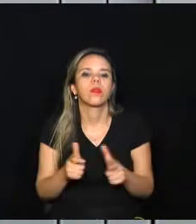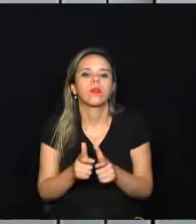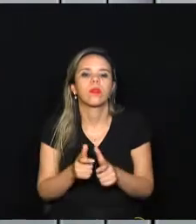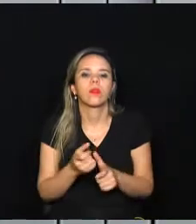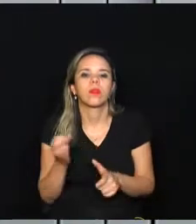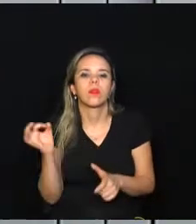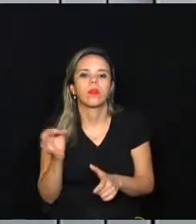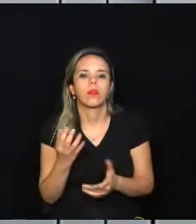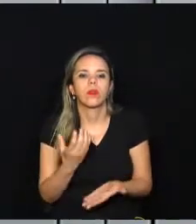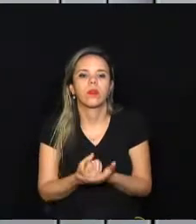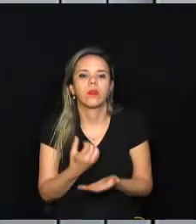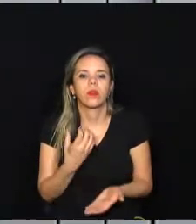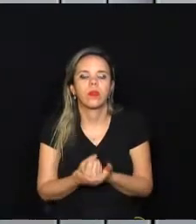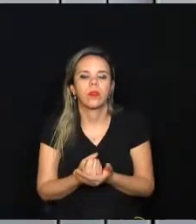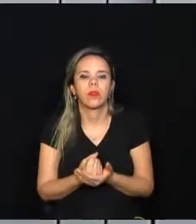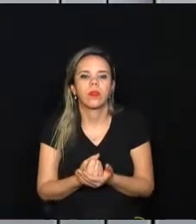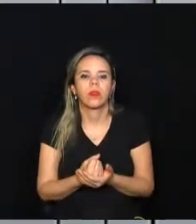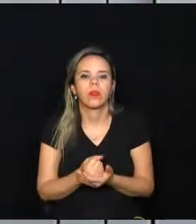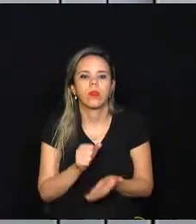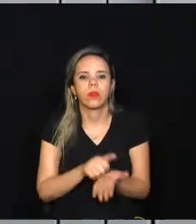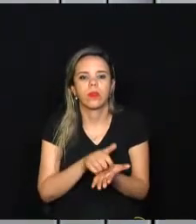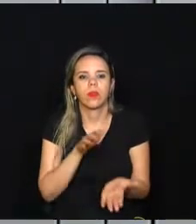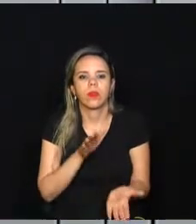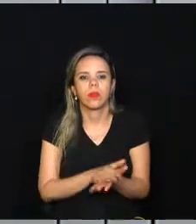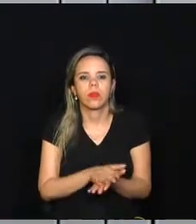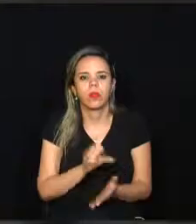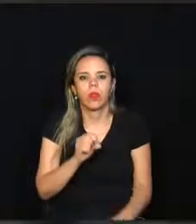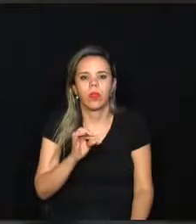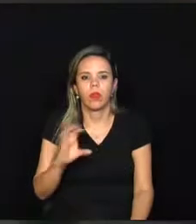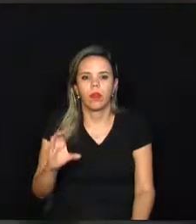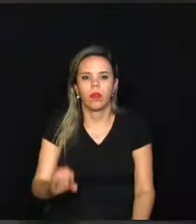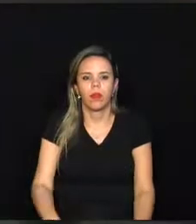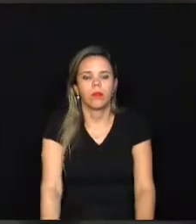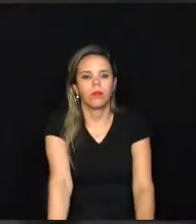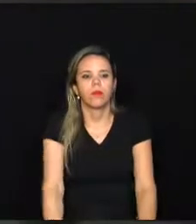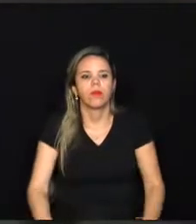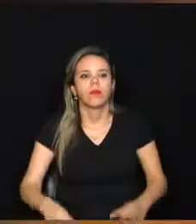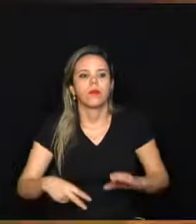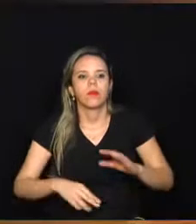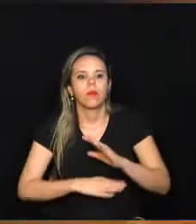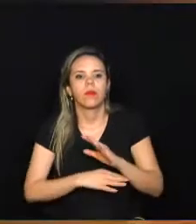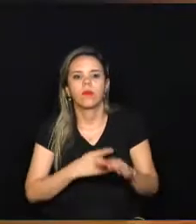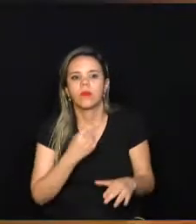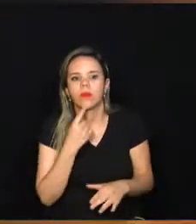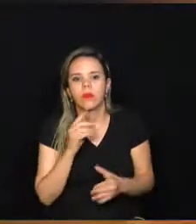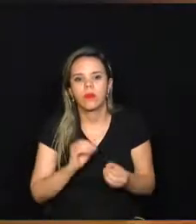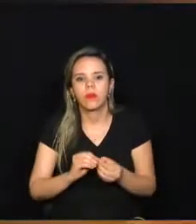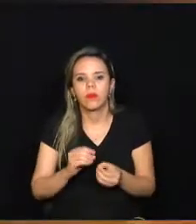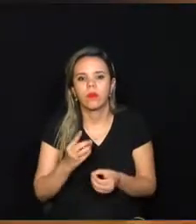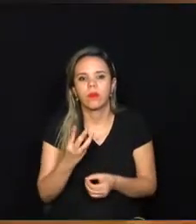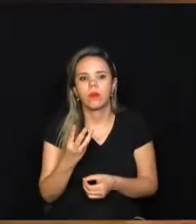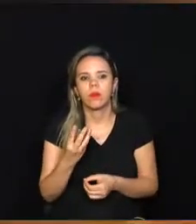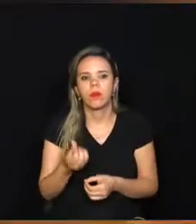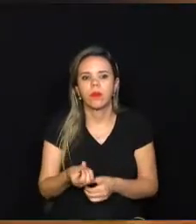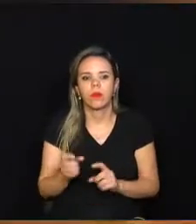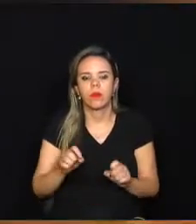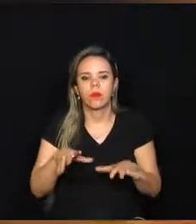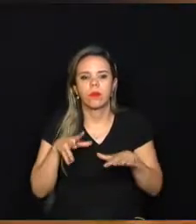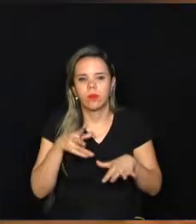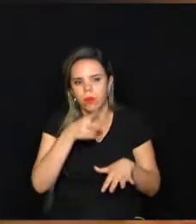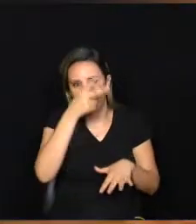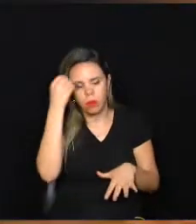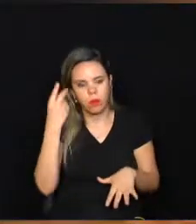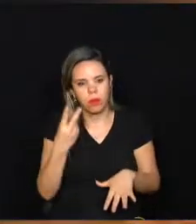percentuais cobrados a título de multa pela CETEC. A Câmara Municipal de Campinas realizou a 36ª audiência pública